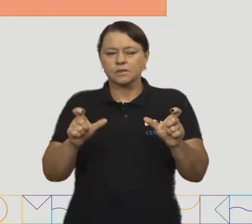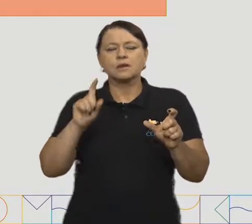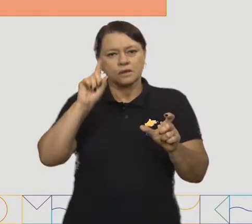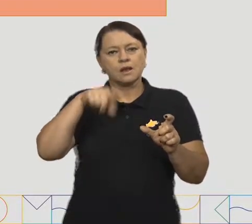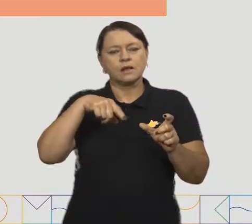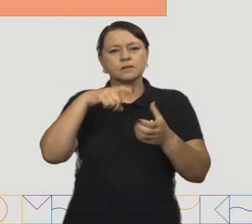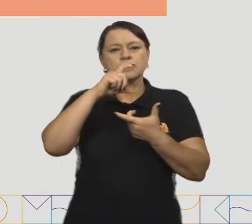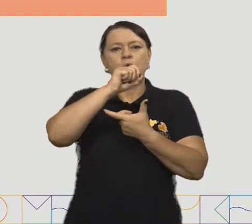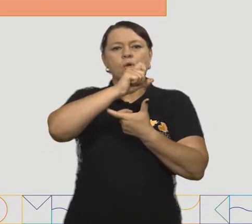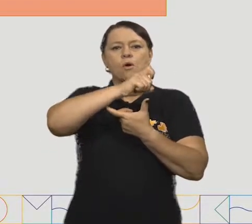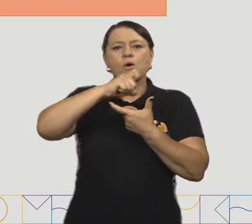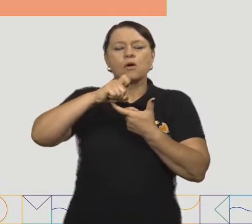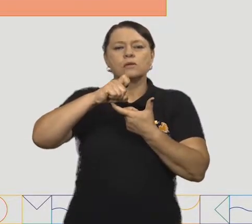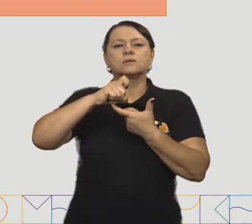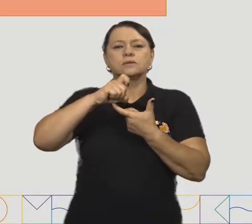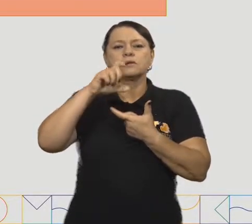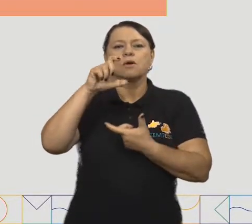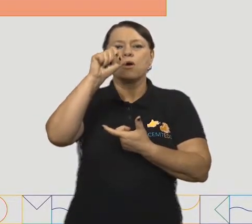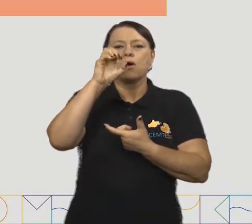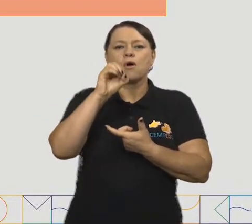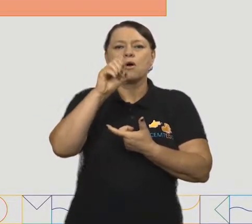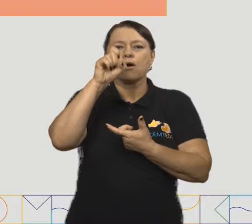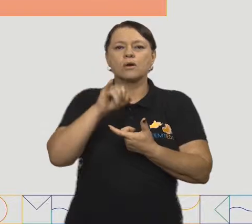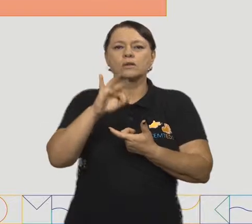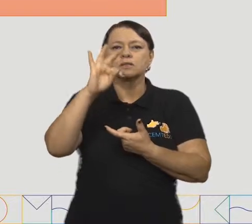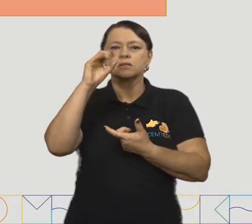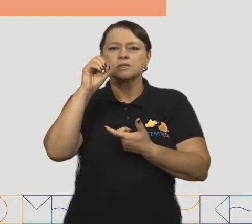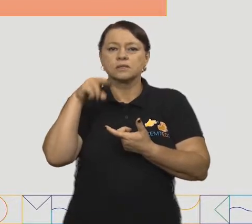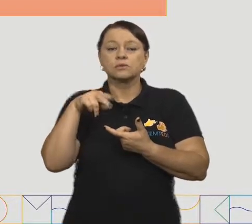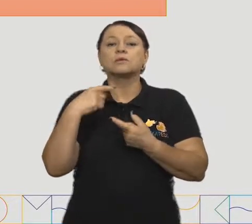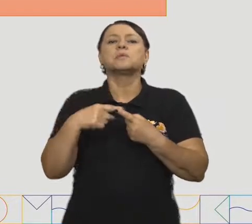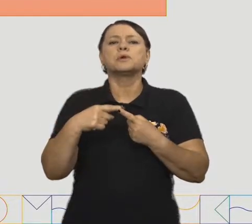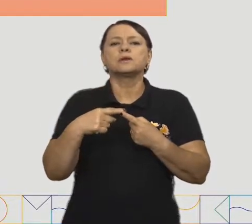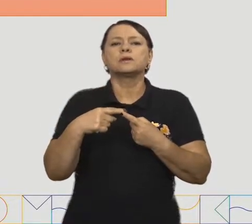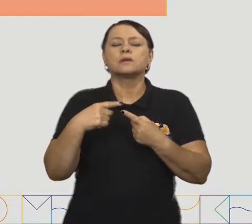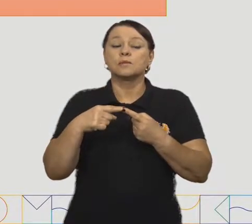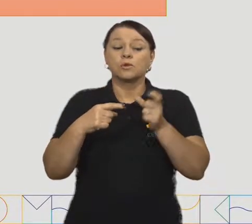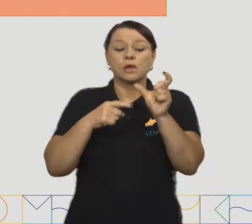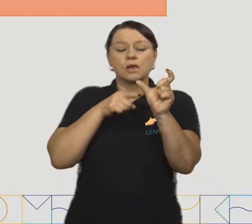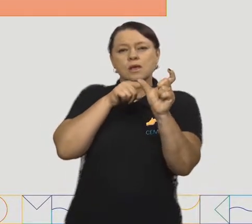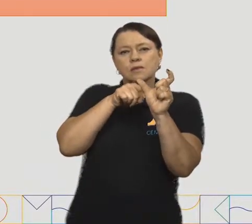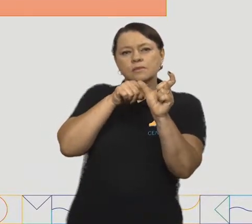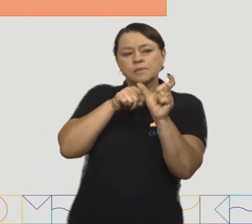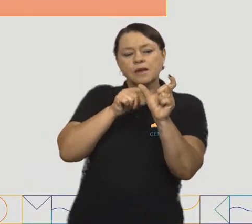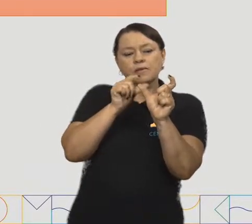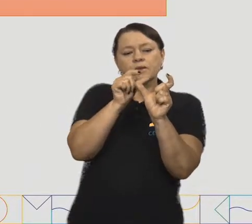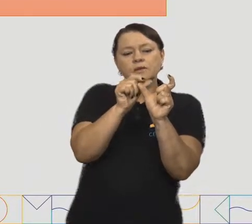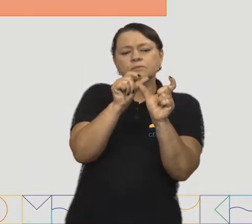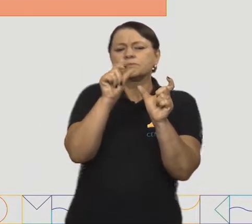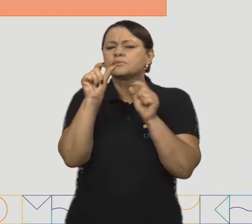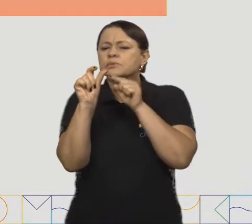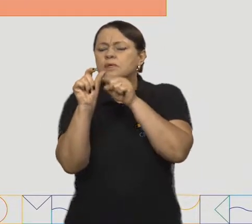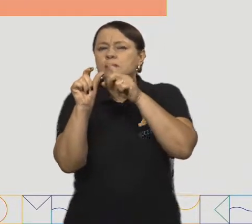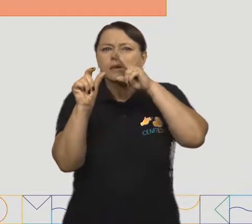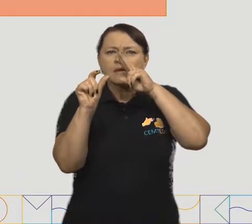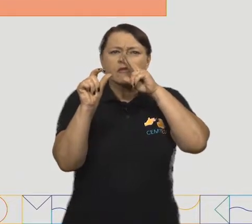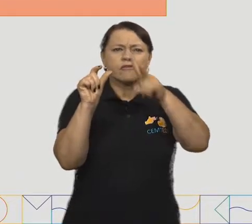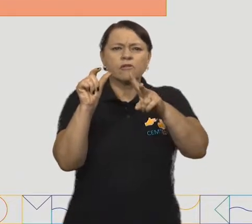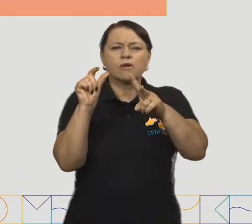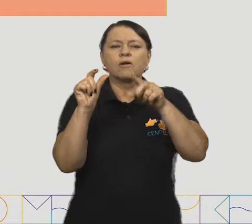não. Então, na primeira coluna aí vocês têm as palavras acentuadas. Maracujá, café, Belém,